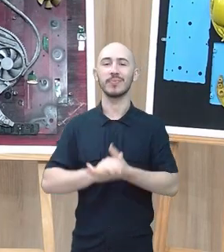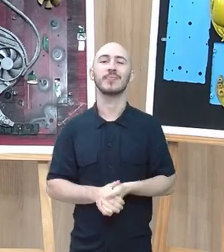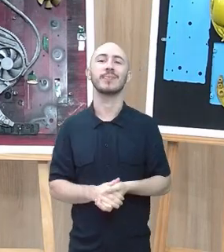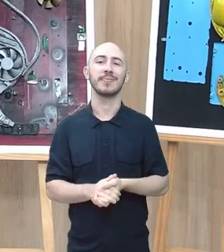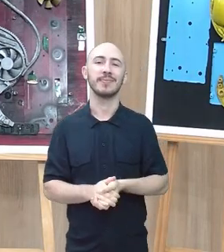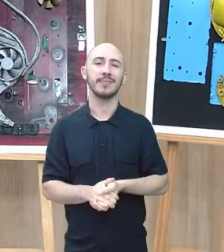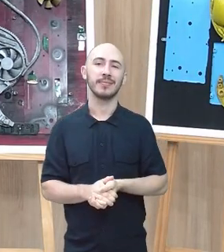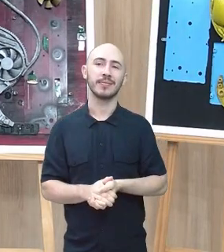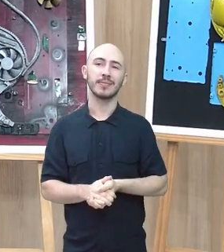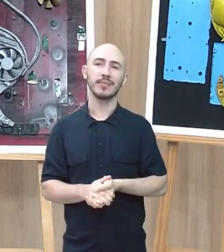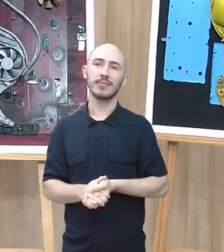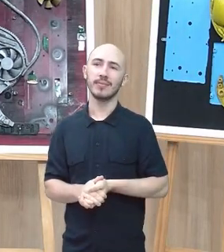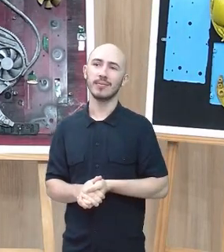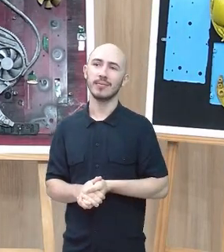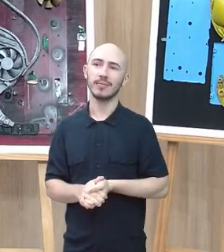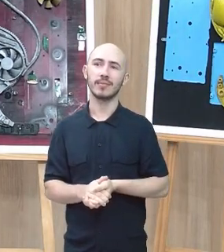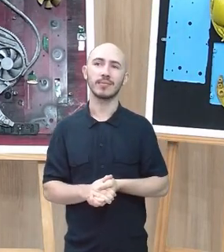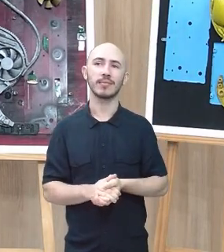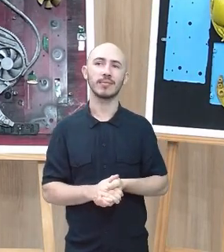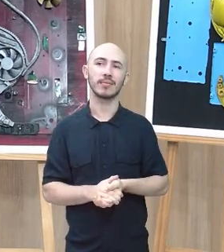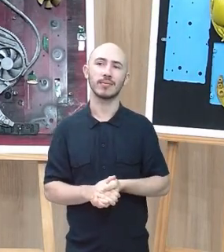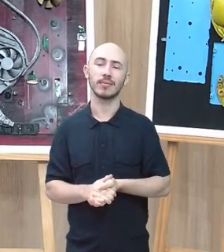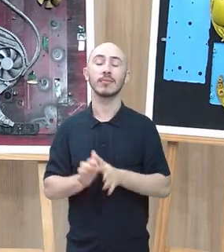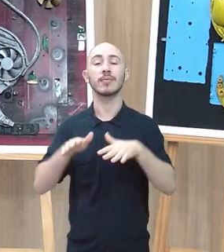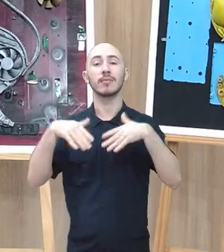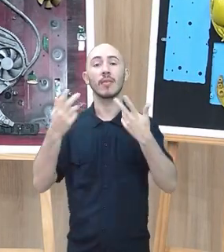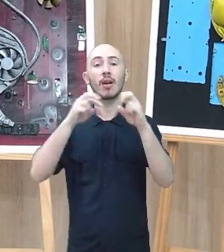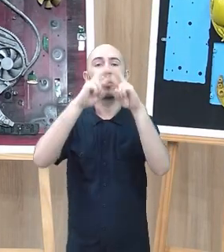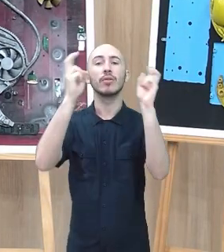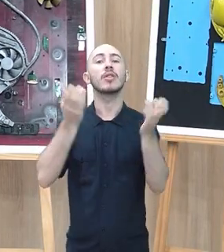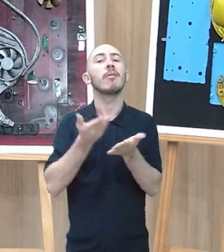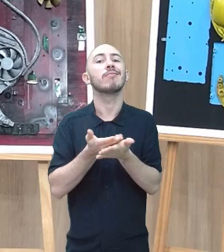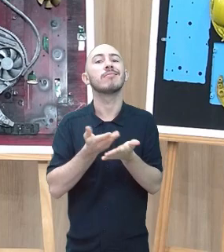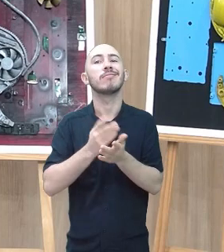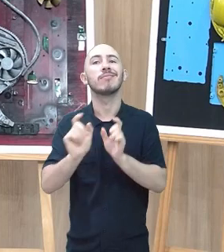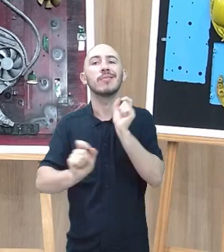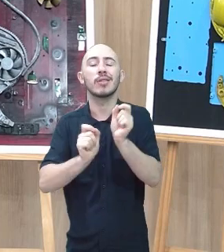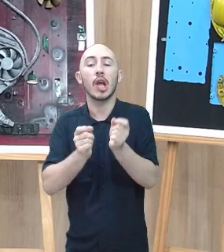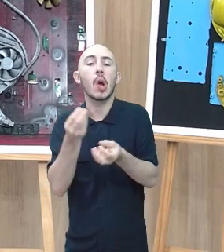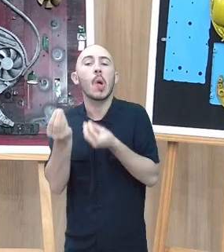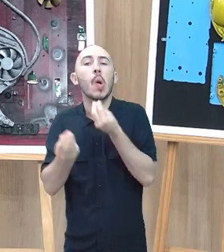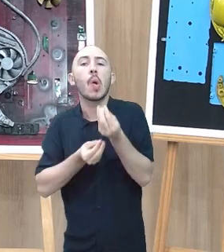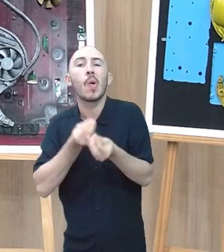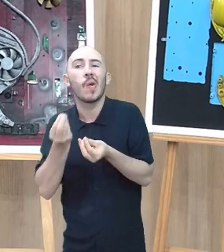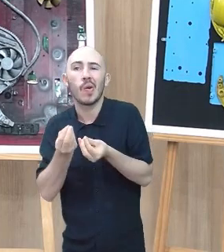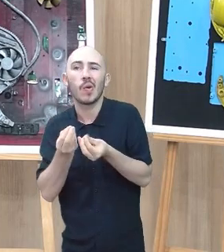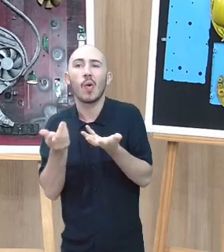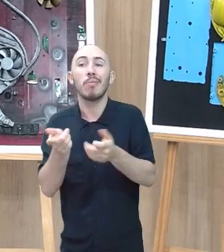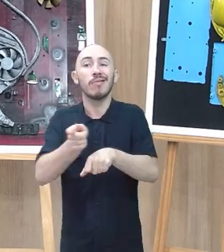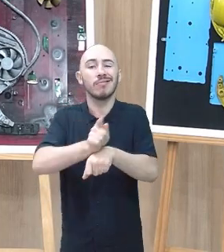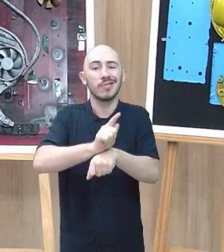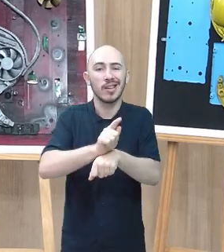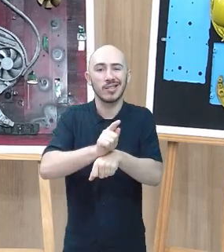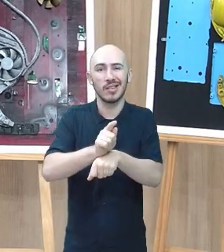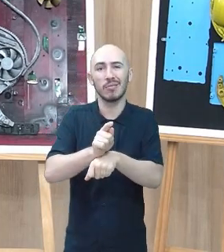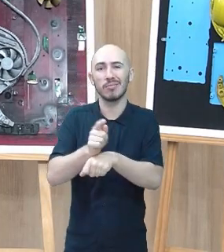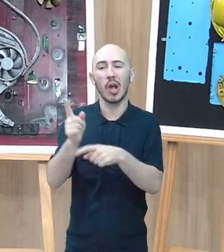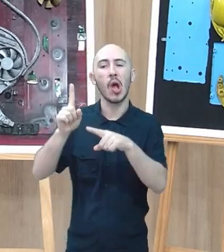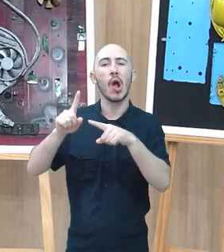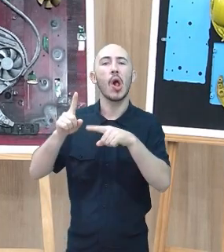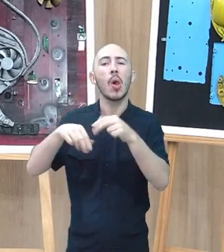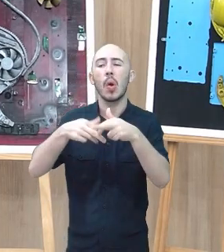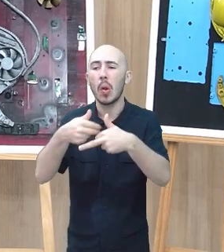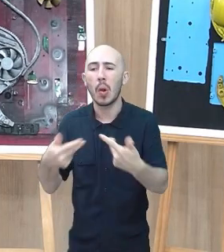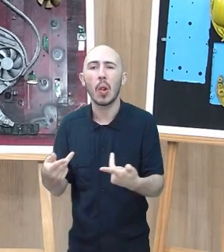Bom, o tema da aula de hoje, né, é gestão dos resíduos sólidos, certo? Vamos entender um